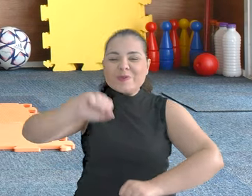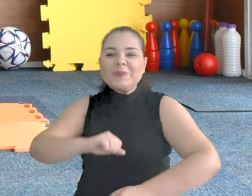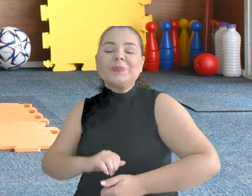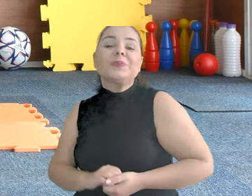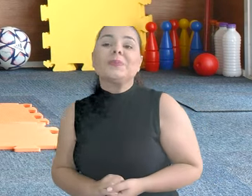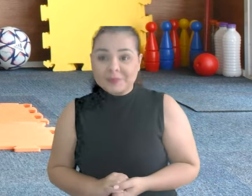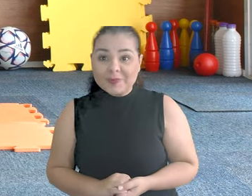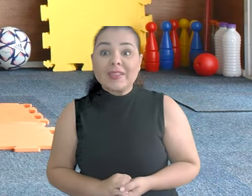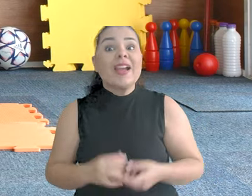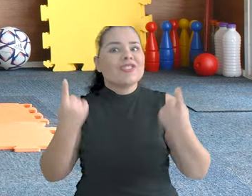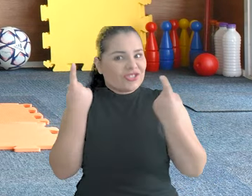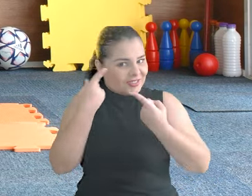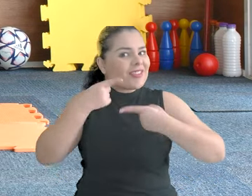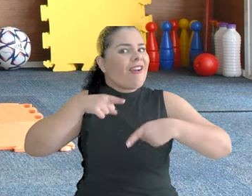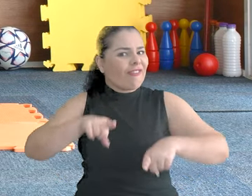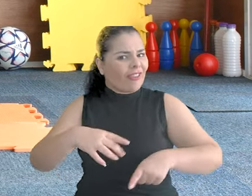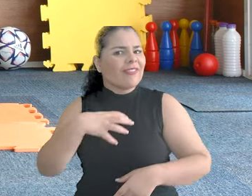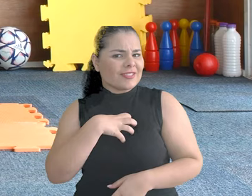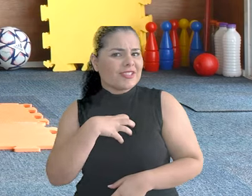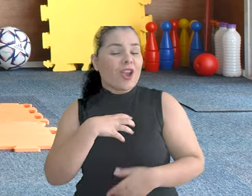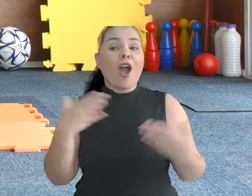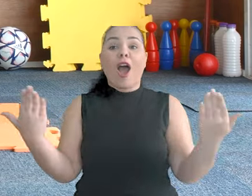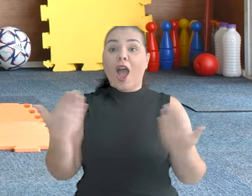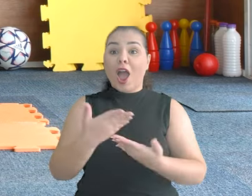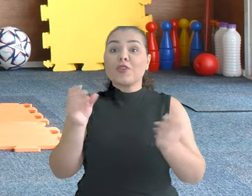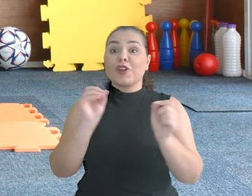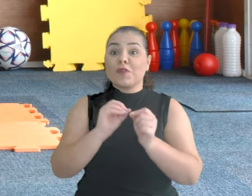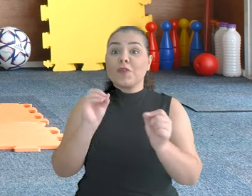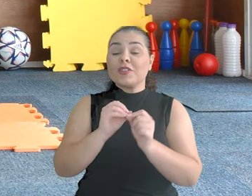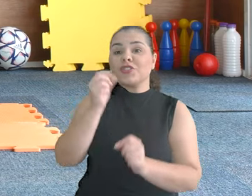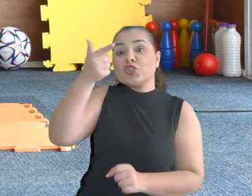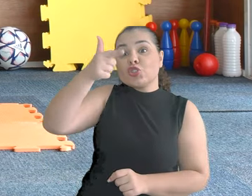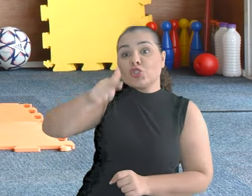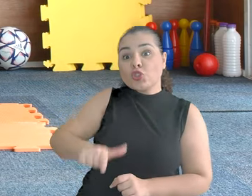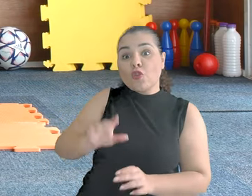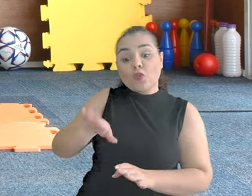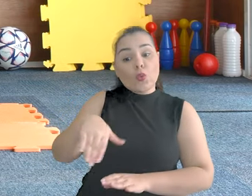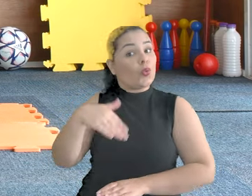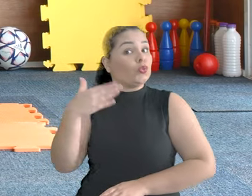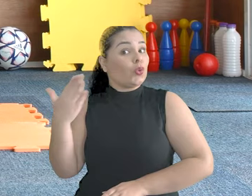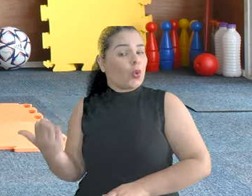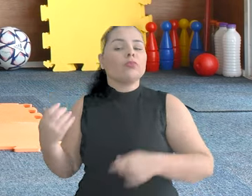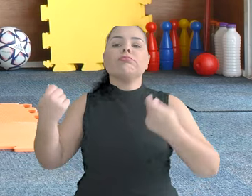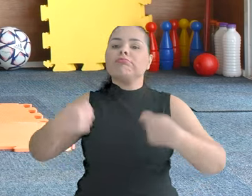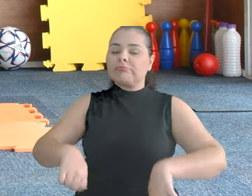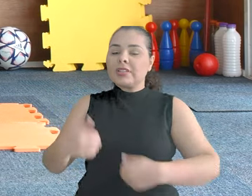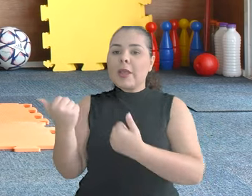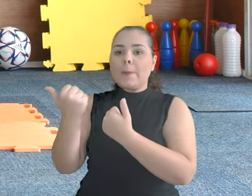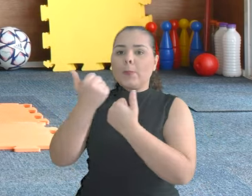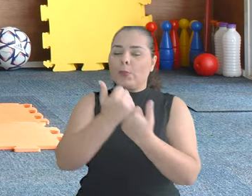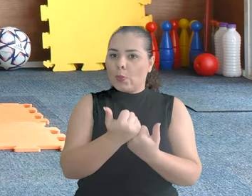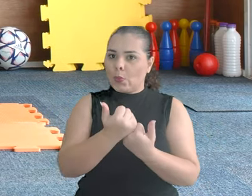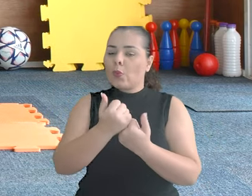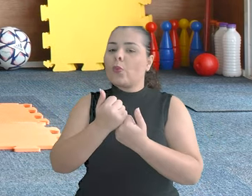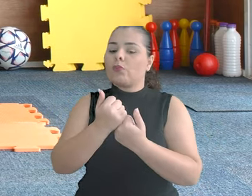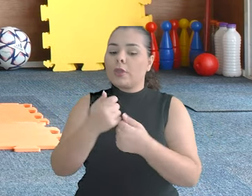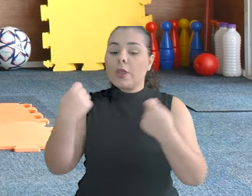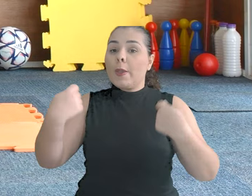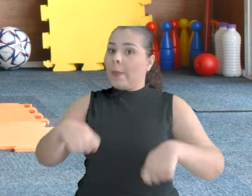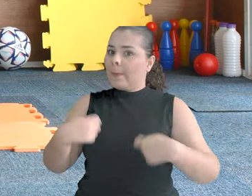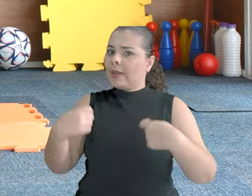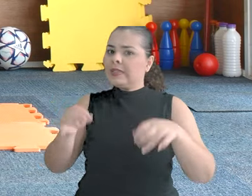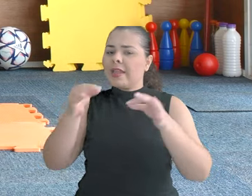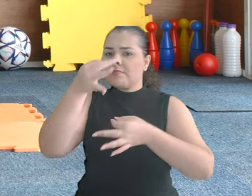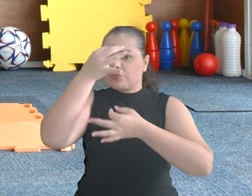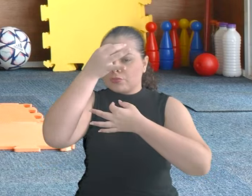burro e desafio aí o outro lado agora dela e